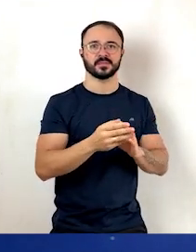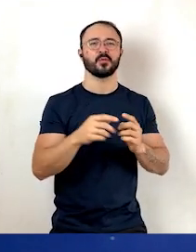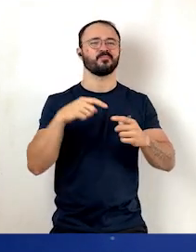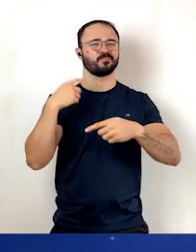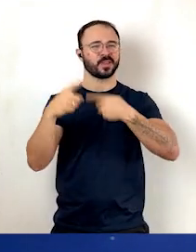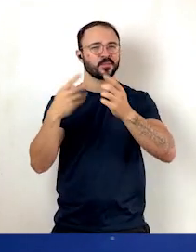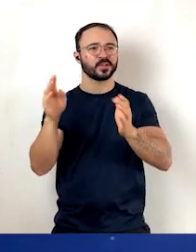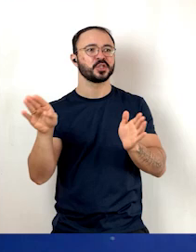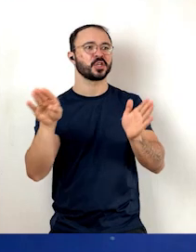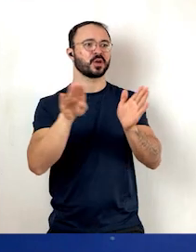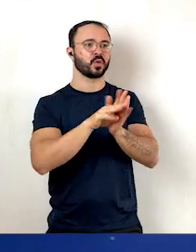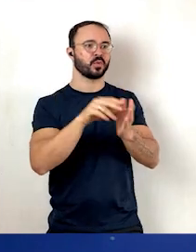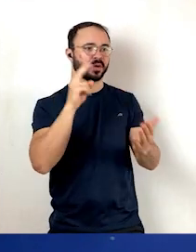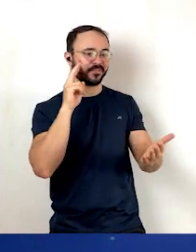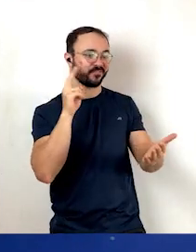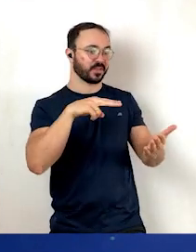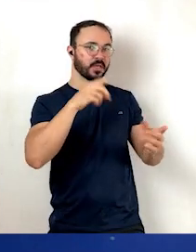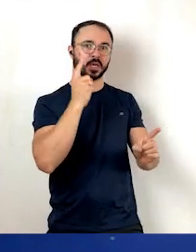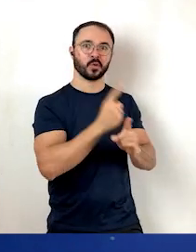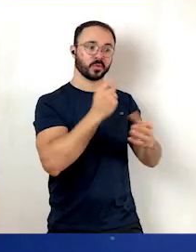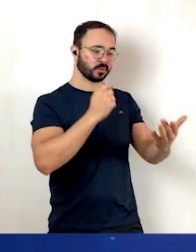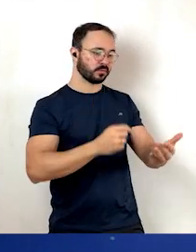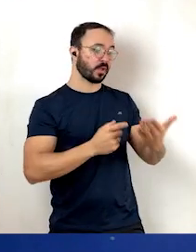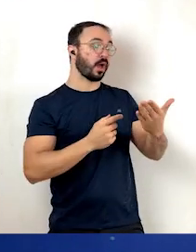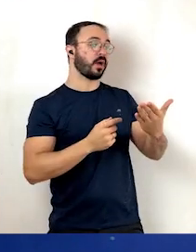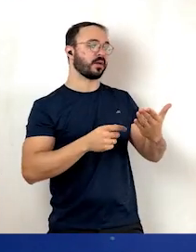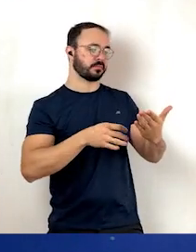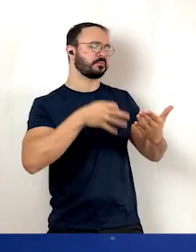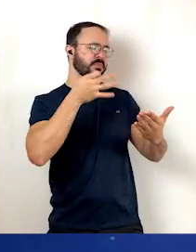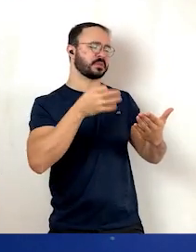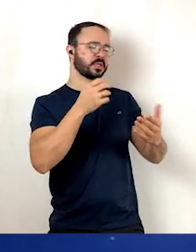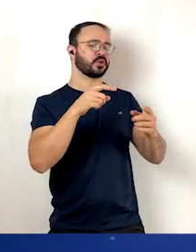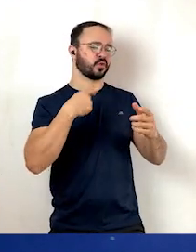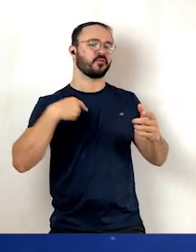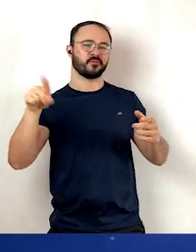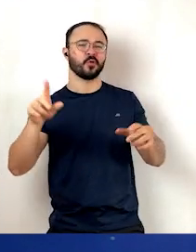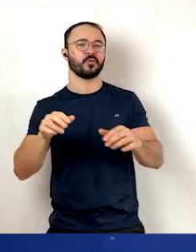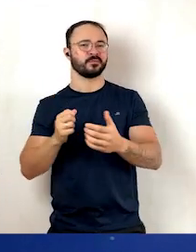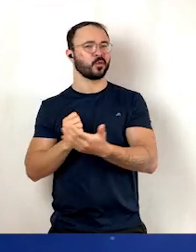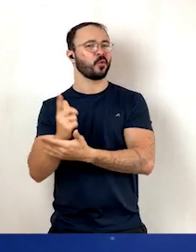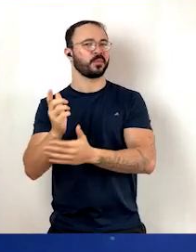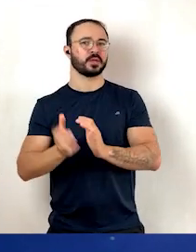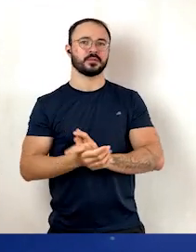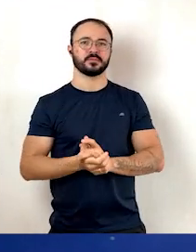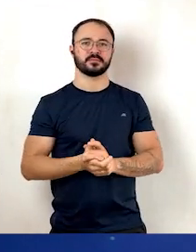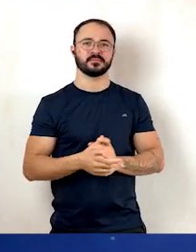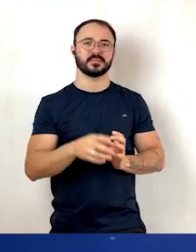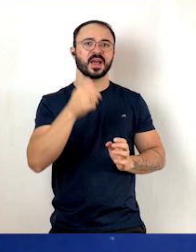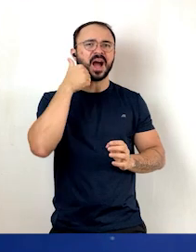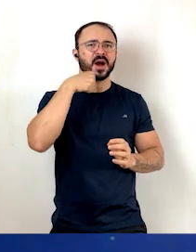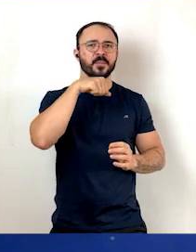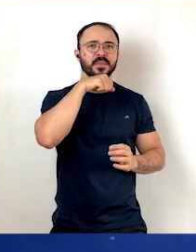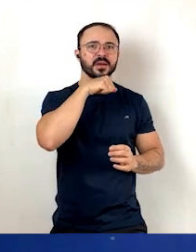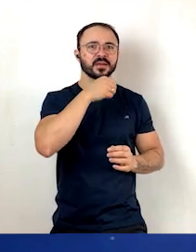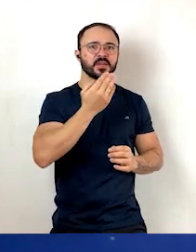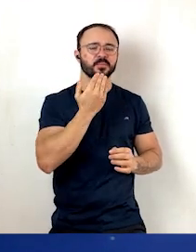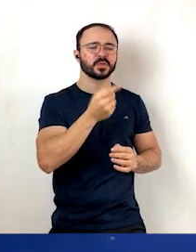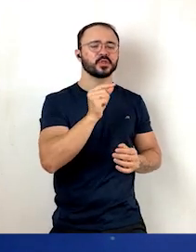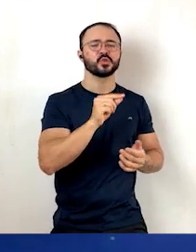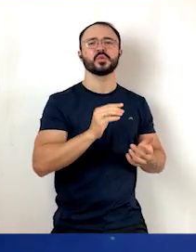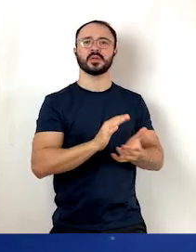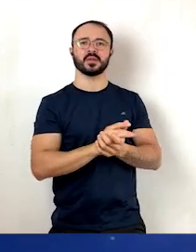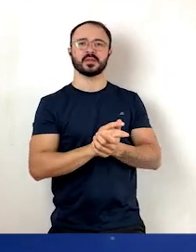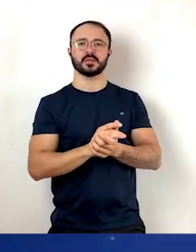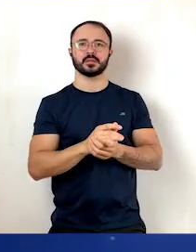deixou o bilhetinho para quando ele chegasse ele pudesse ver e fazer o que ela pediu o que foi mesmo que ela pediu nesse